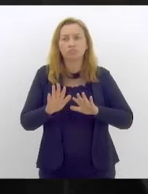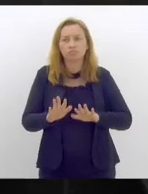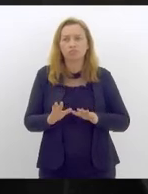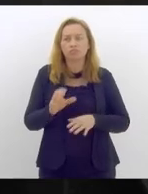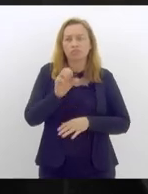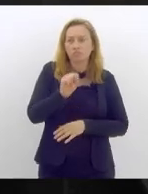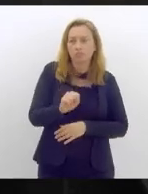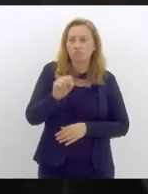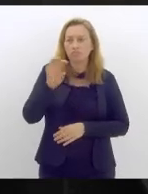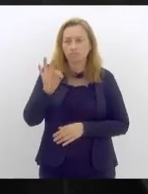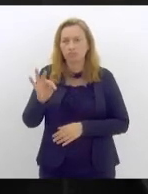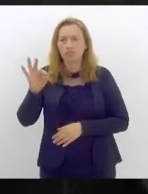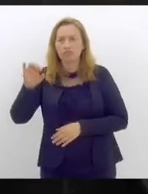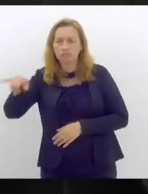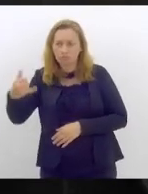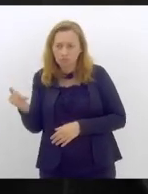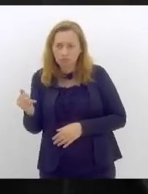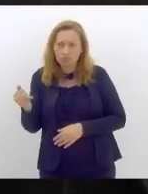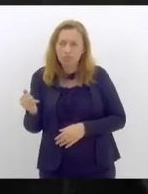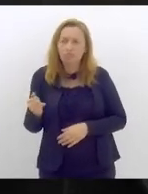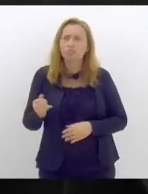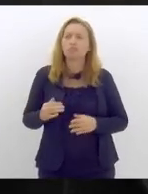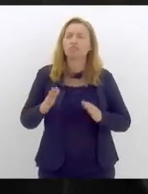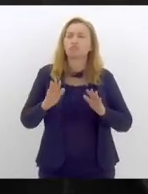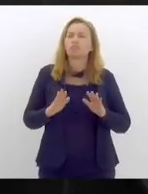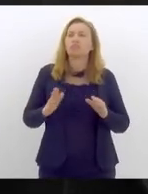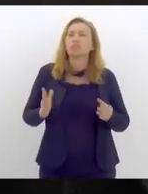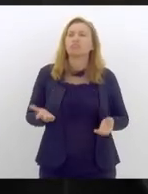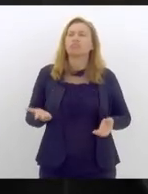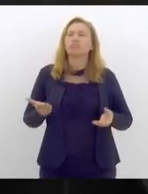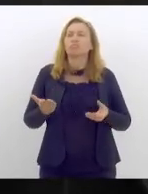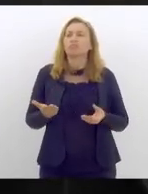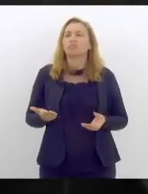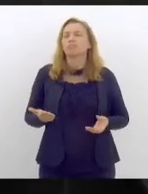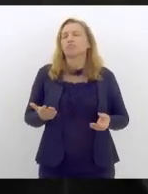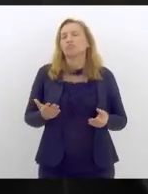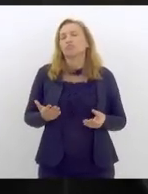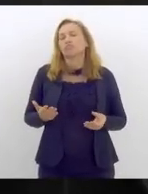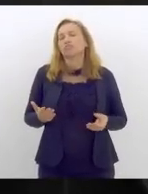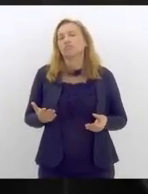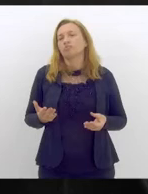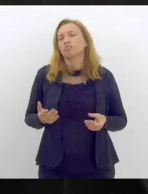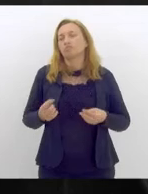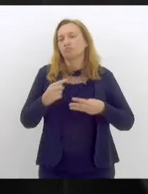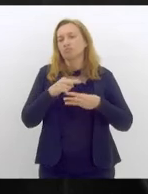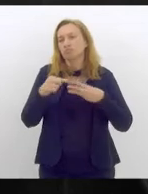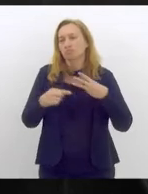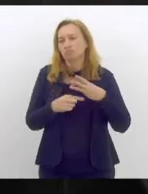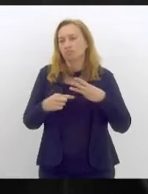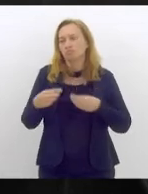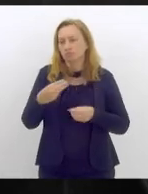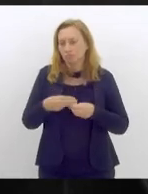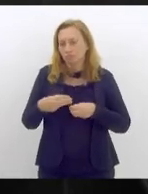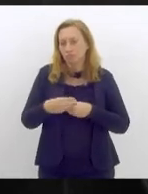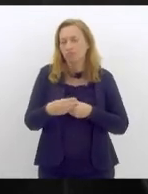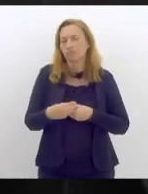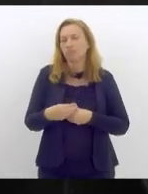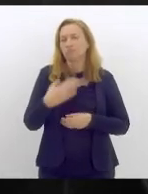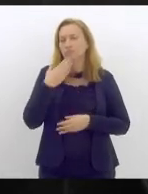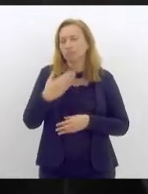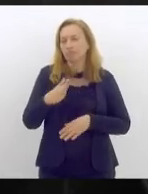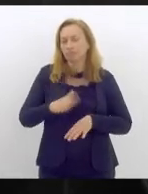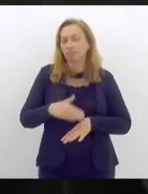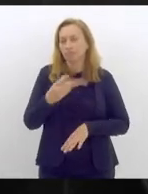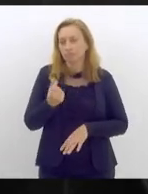STJ uma liminar que havia sido concedido em favor desses três municípios que reivindicam mais